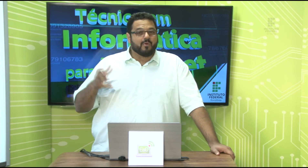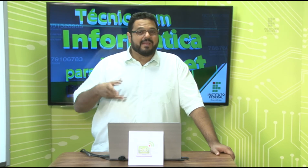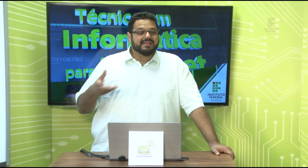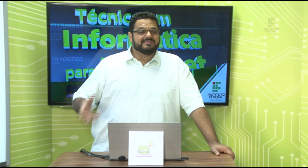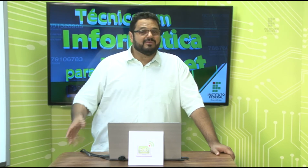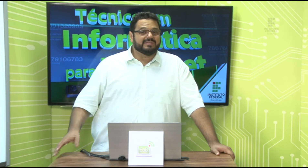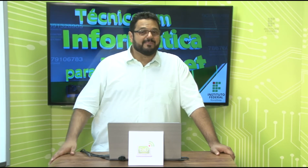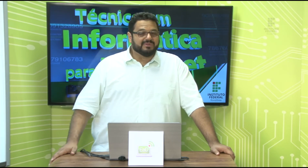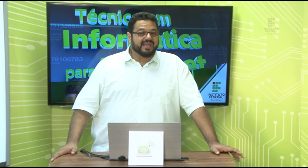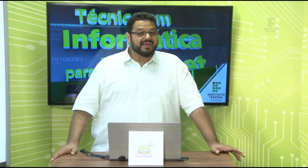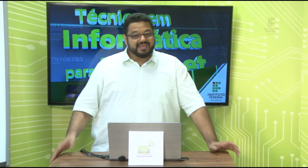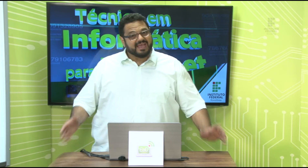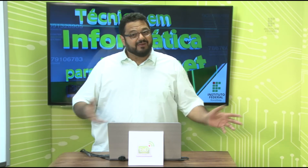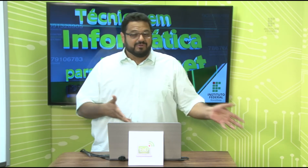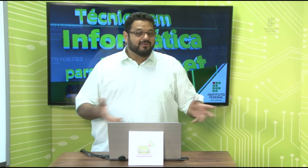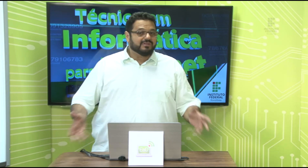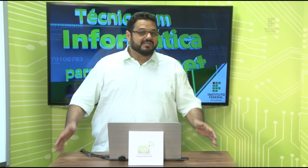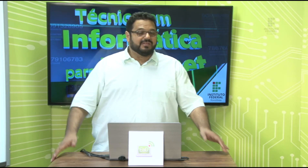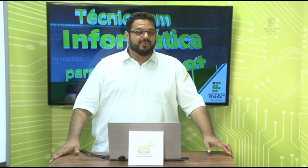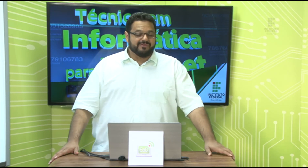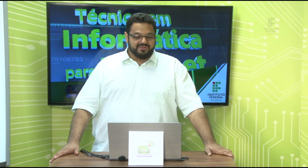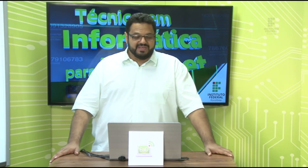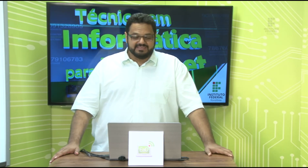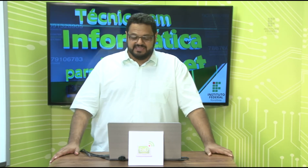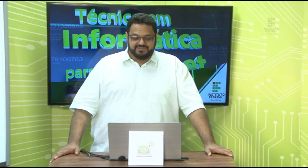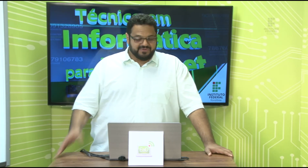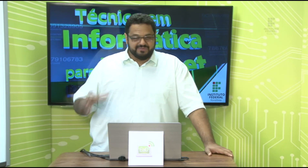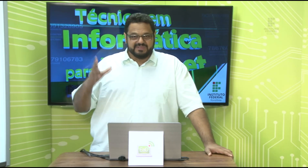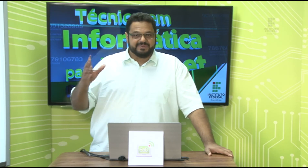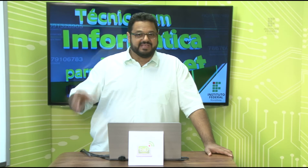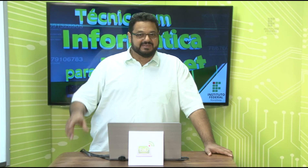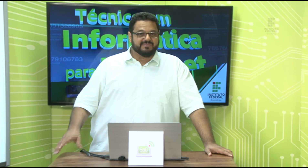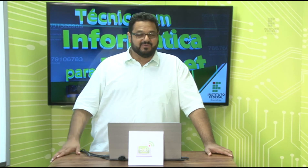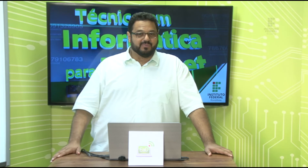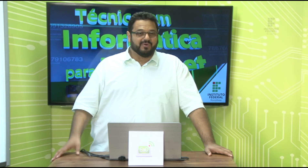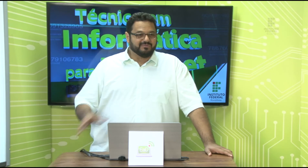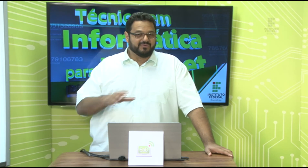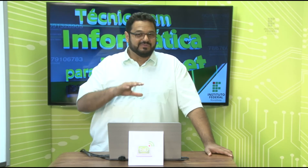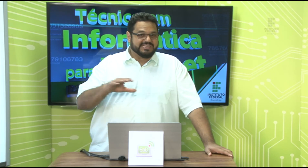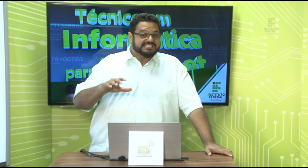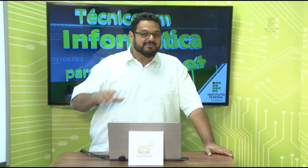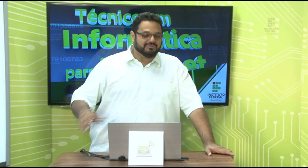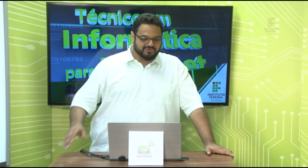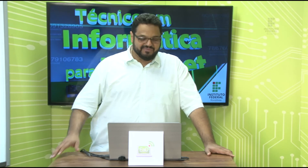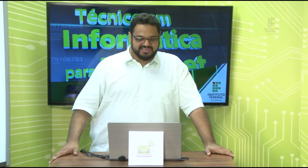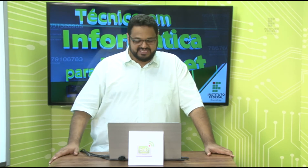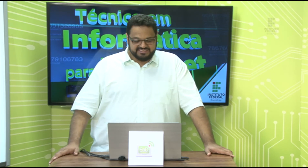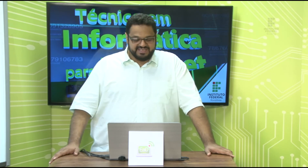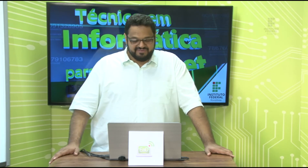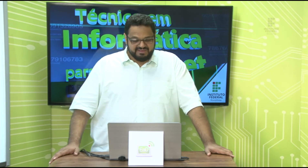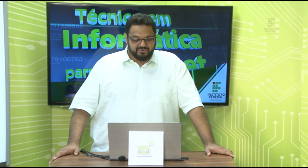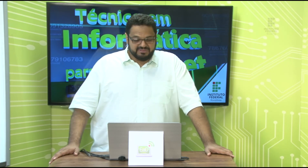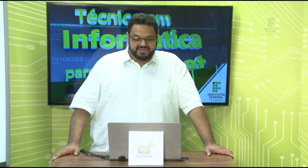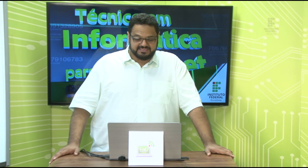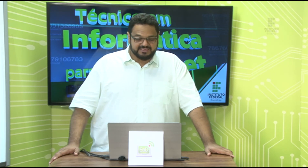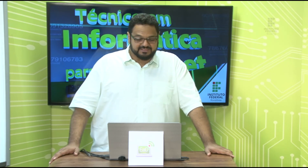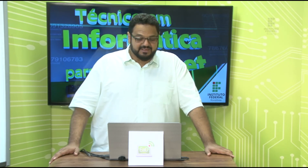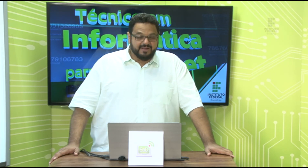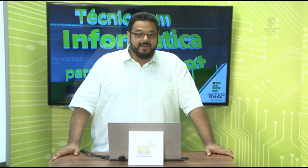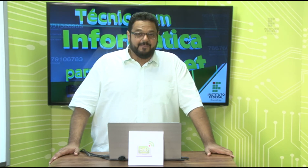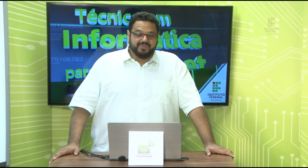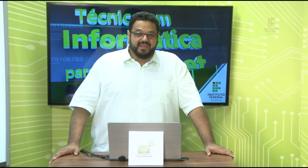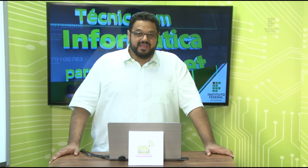e como é que deve ser o tempo dela. E ela é uma nossa aqui do IFRO, interessante, foi uma experiência muito boa, foi uns 15 minutos de conversa que a gente teve ali, muito